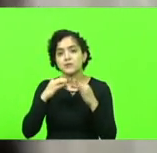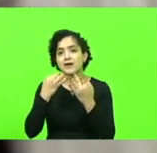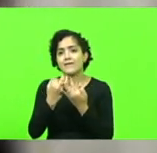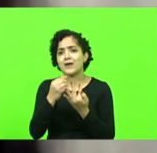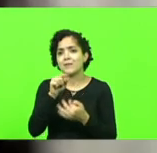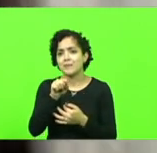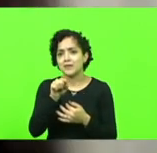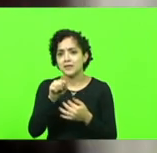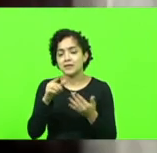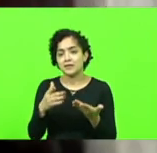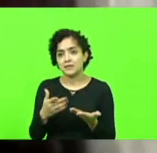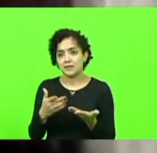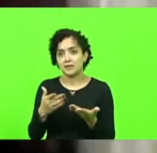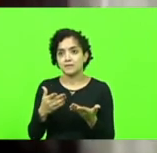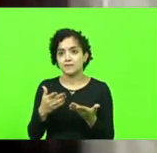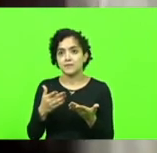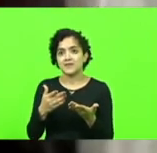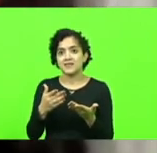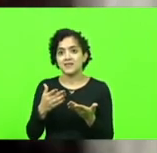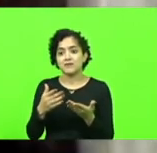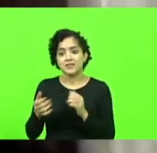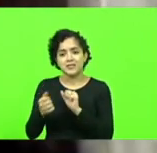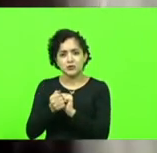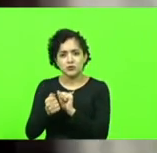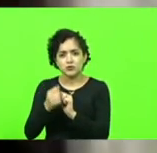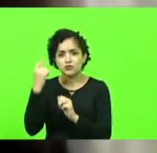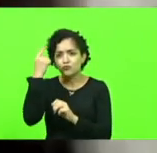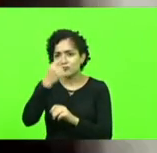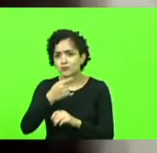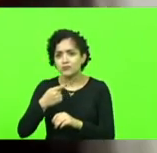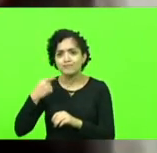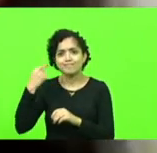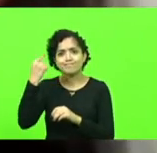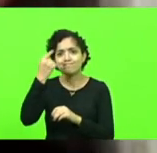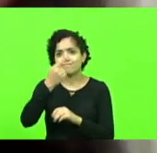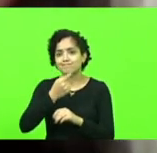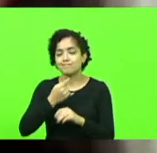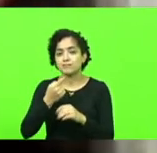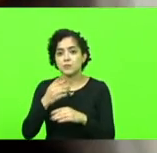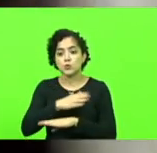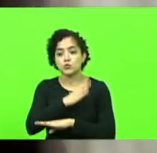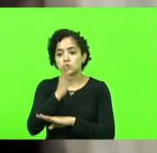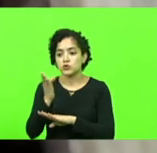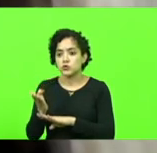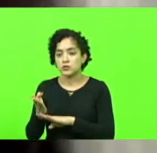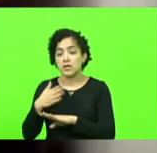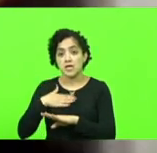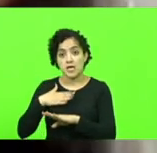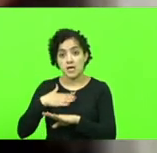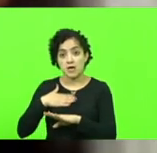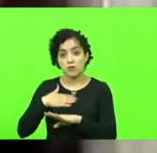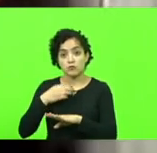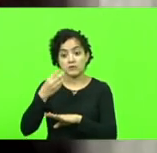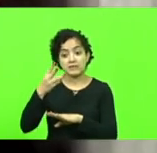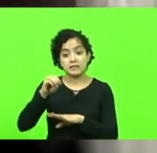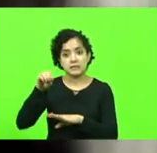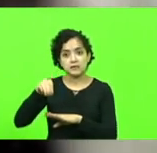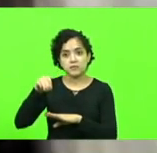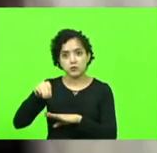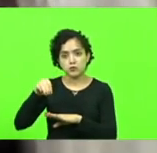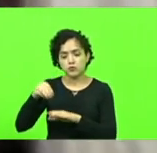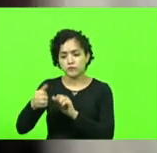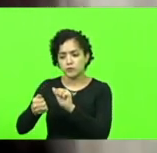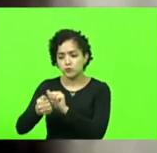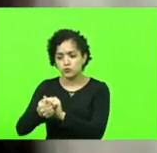família fica 24 horas com essa criança. Eu, como profissional, eu fico 30 minutos e já